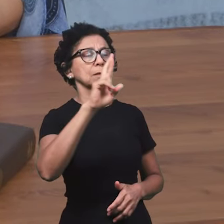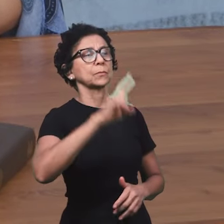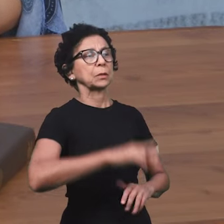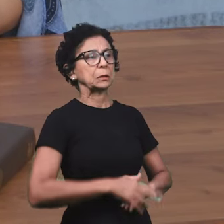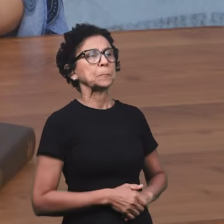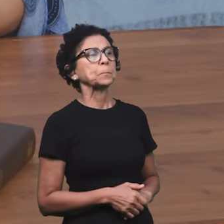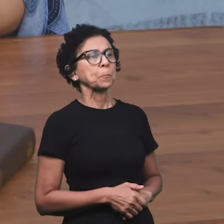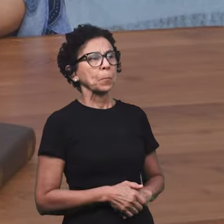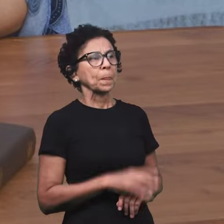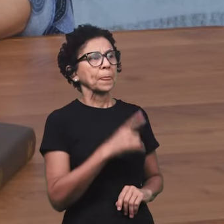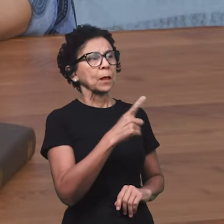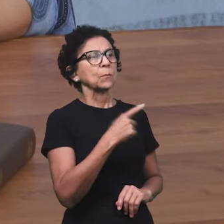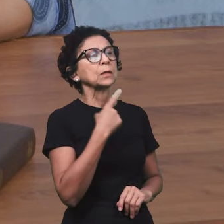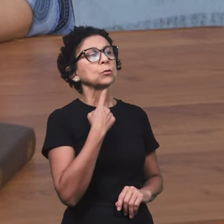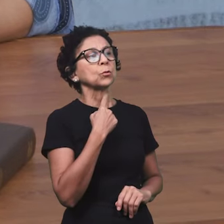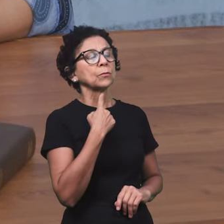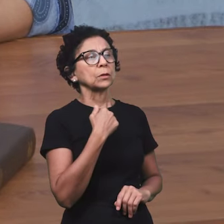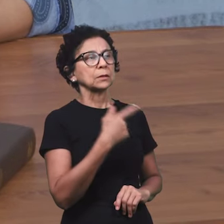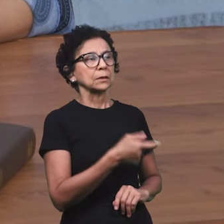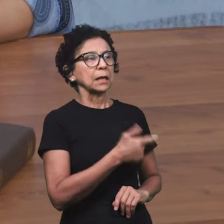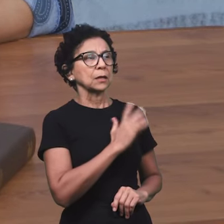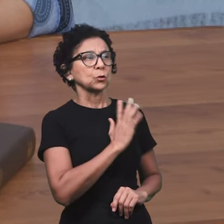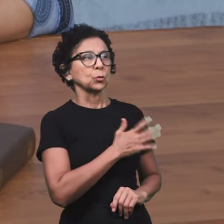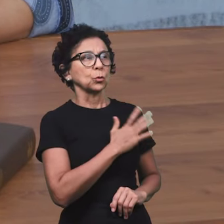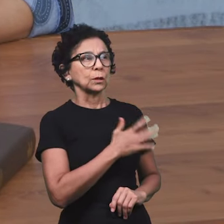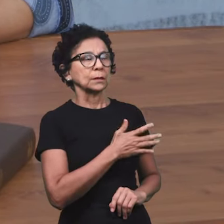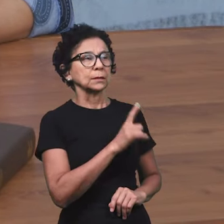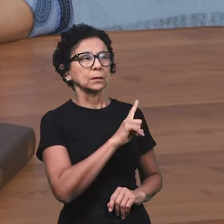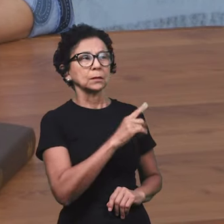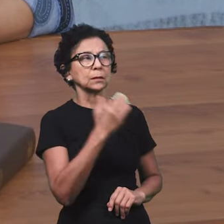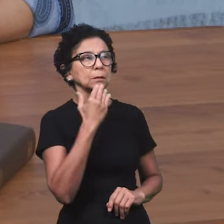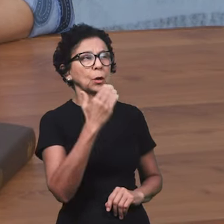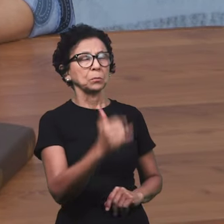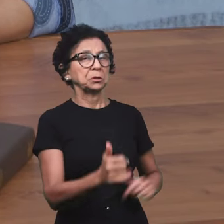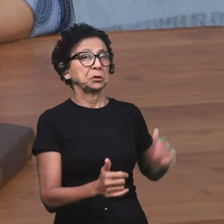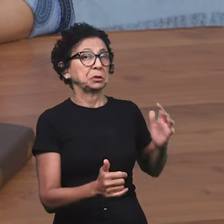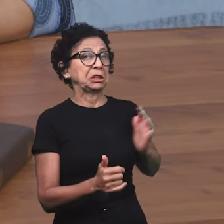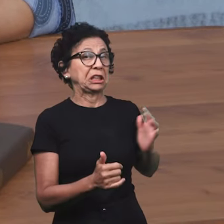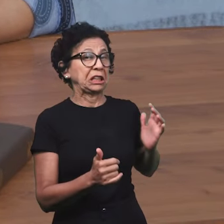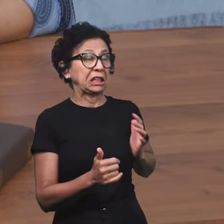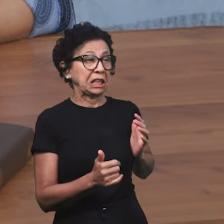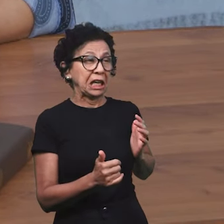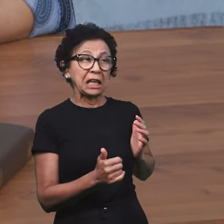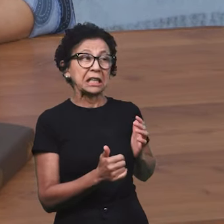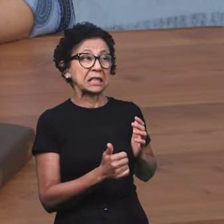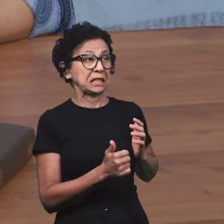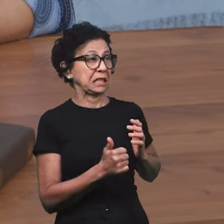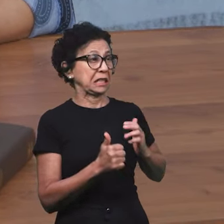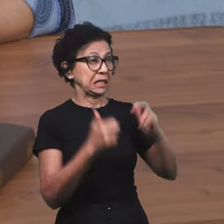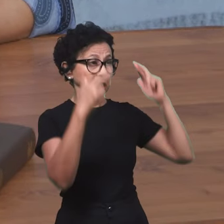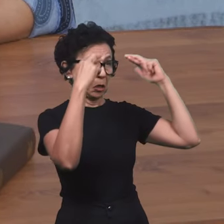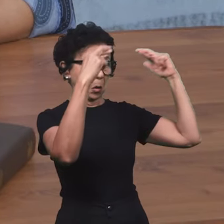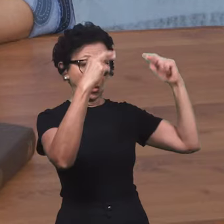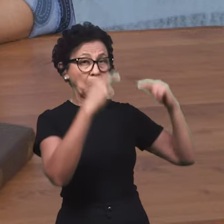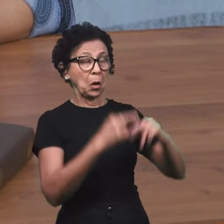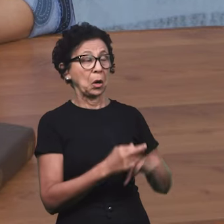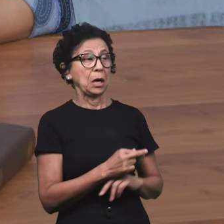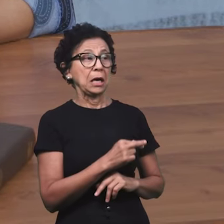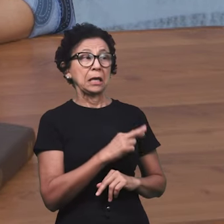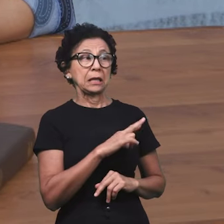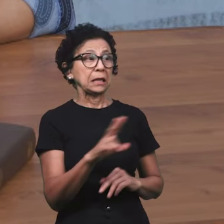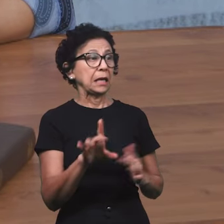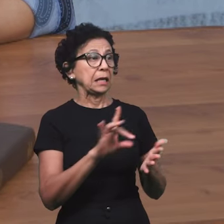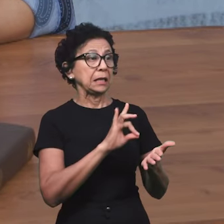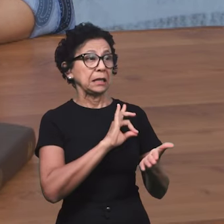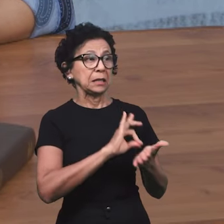teu coração, e não pediste riqueza, fazenda ou honra, nem a morte dos que te aborrecem,